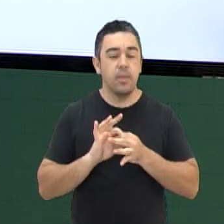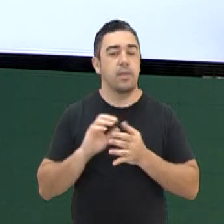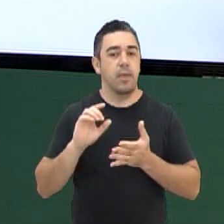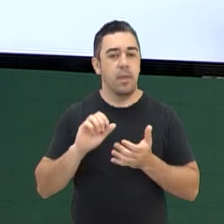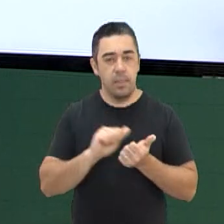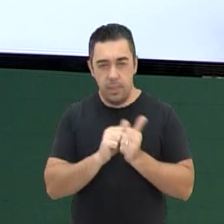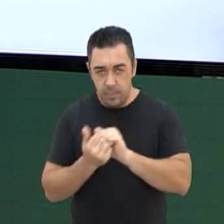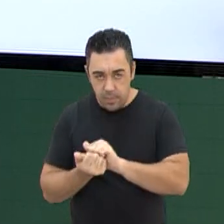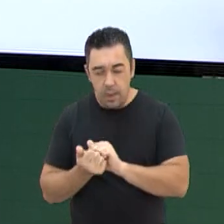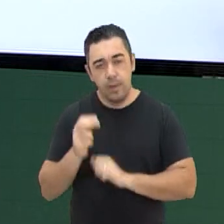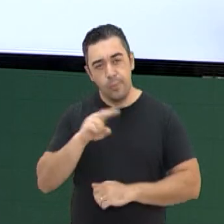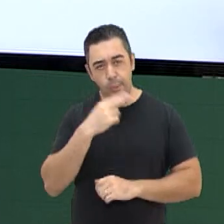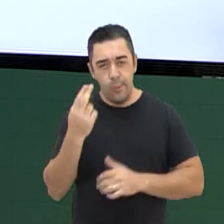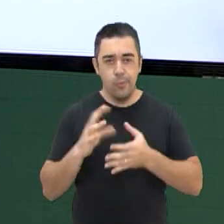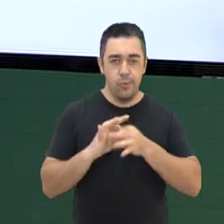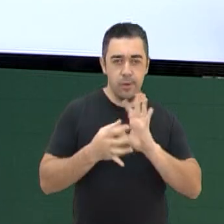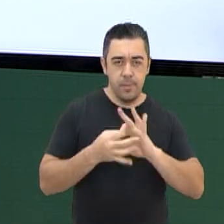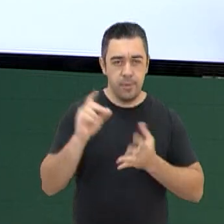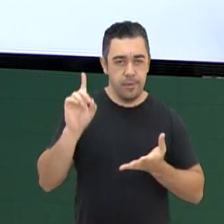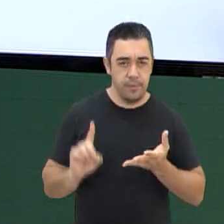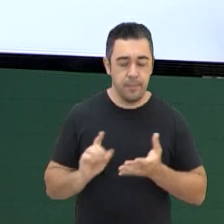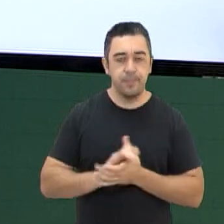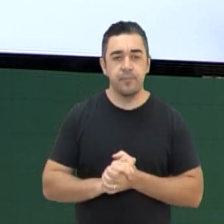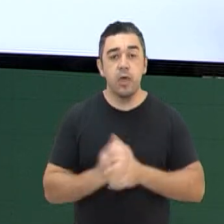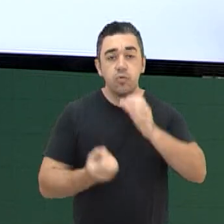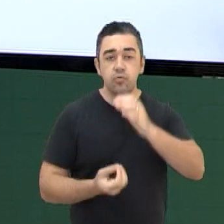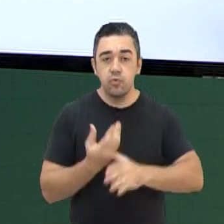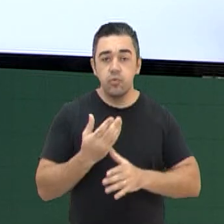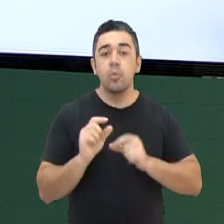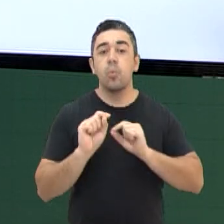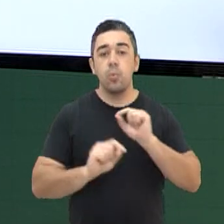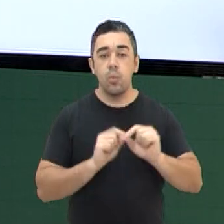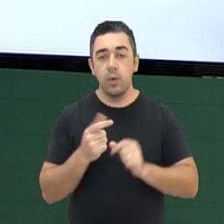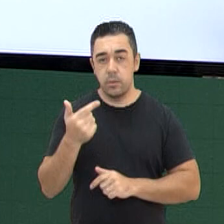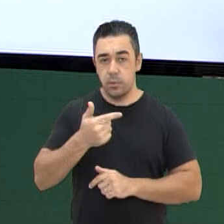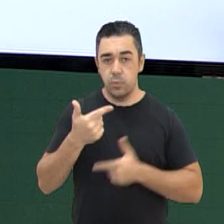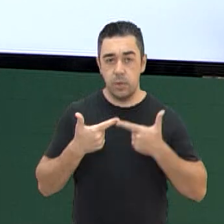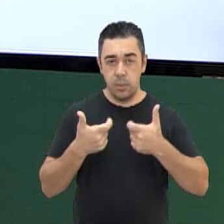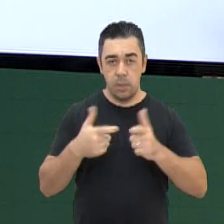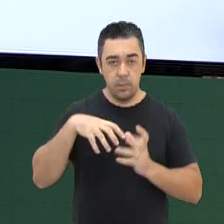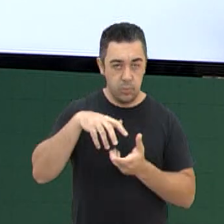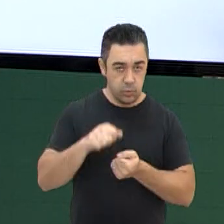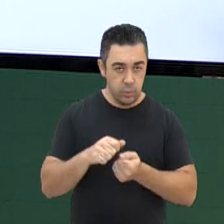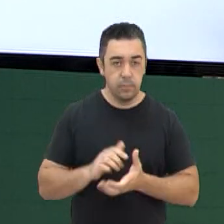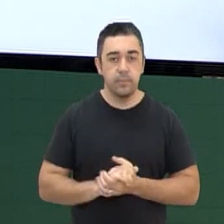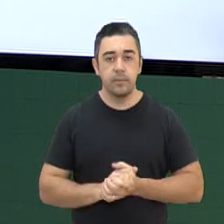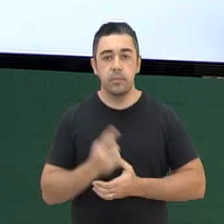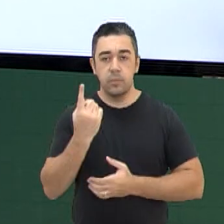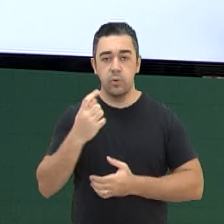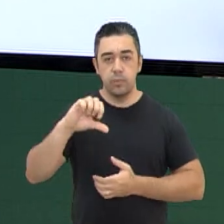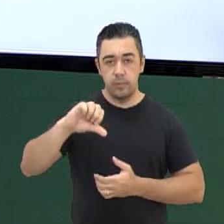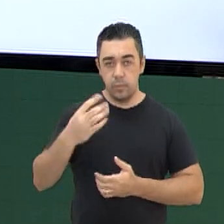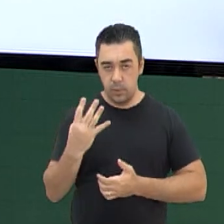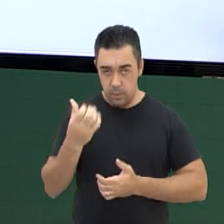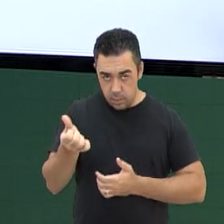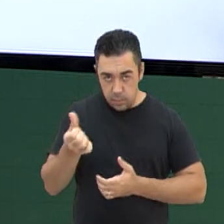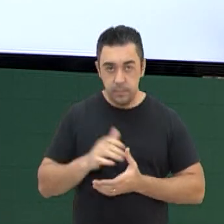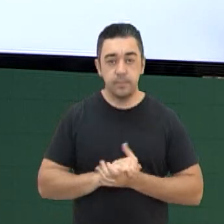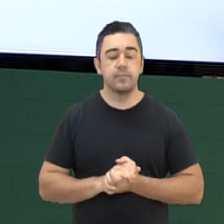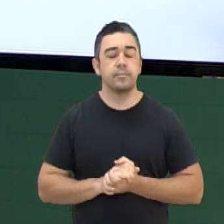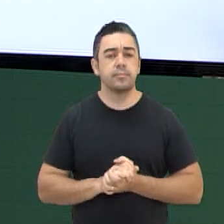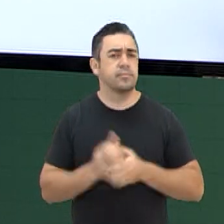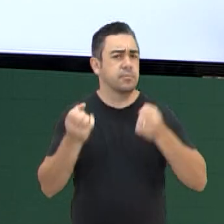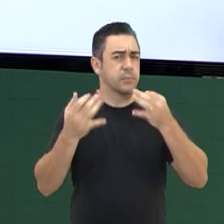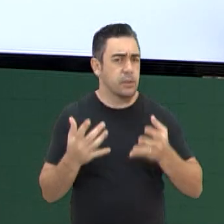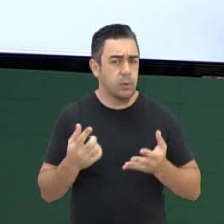Falamos que ela surgiu após a Segunda Guerra Mundial, no ano de 1946. Comentamos